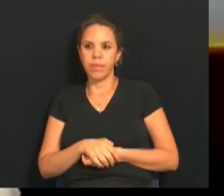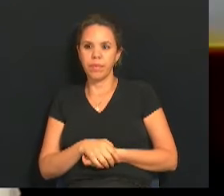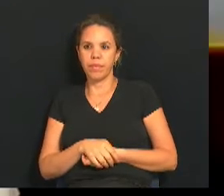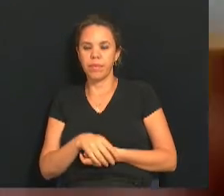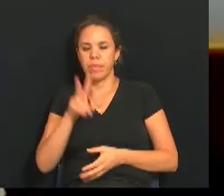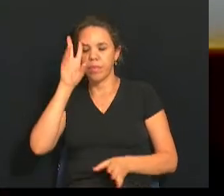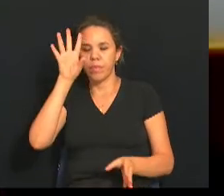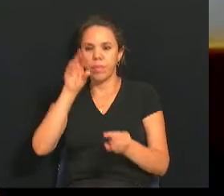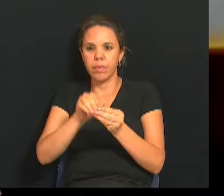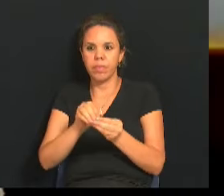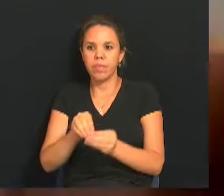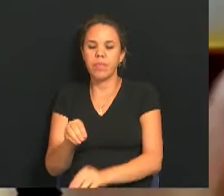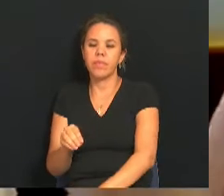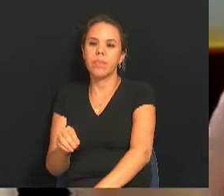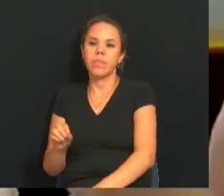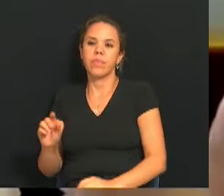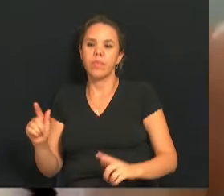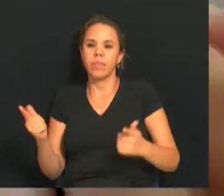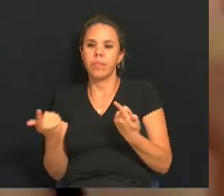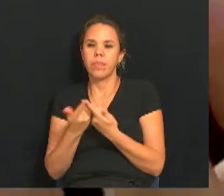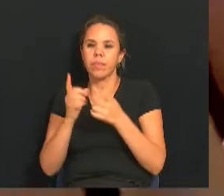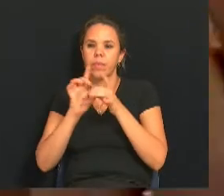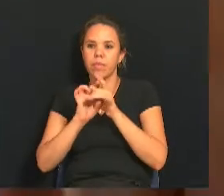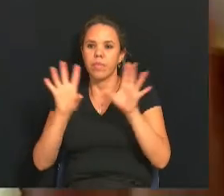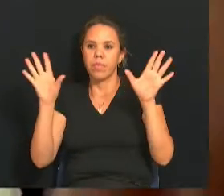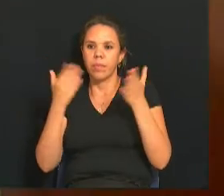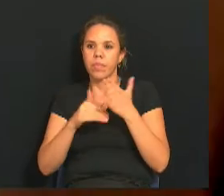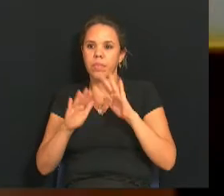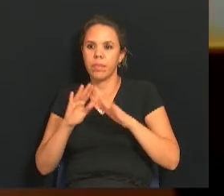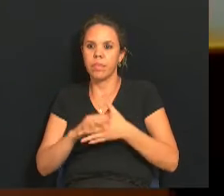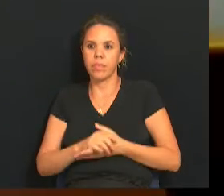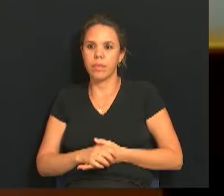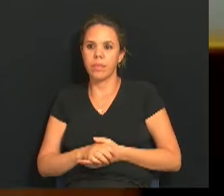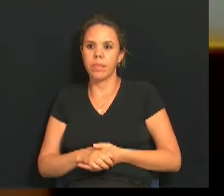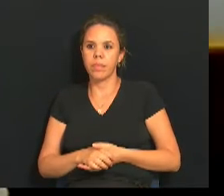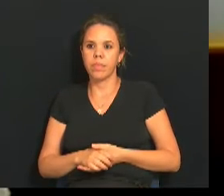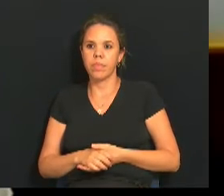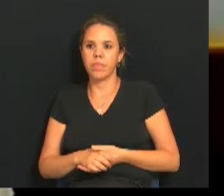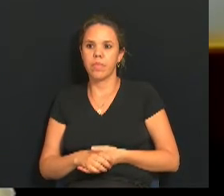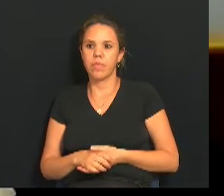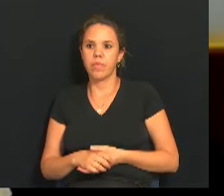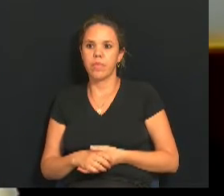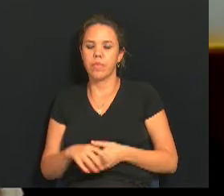Historicamente, quando se fala em gestão democrática, olha muito para a unidade escolar, mas aí nós temos que olhar para o sistema.